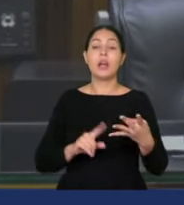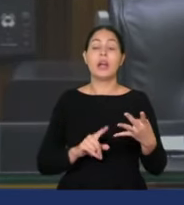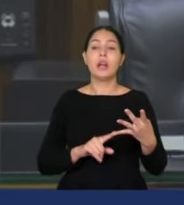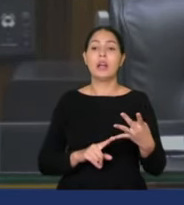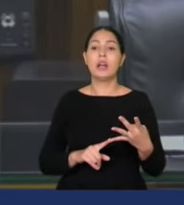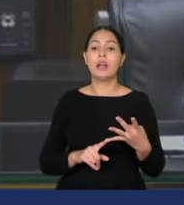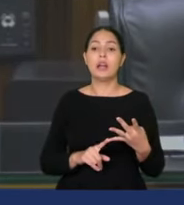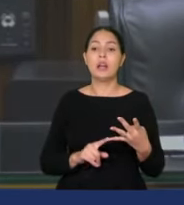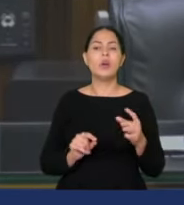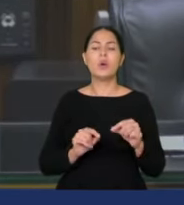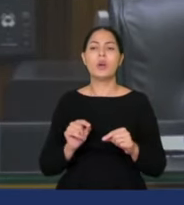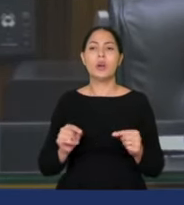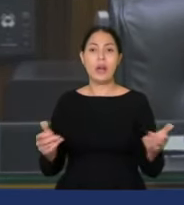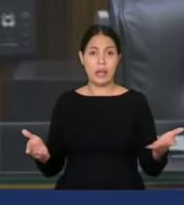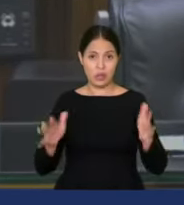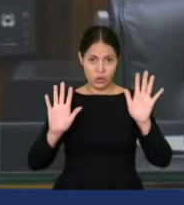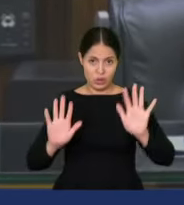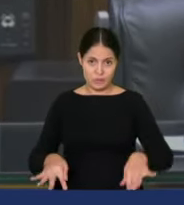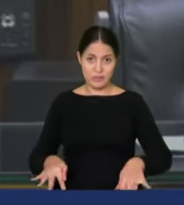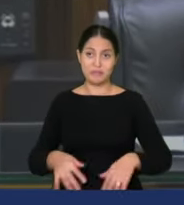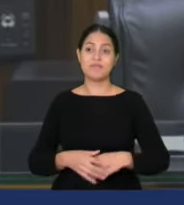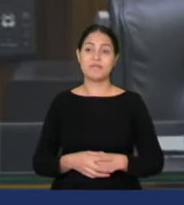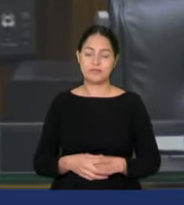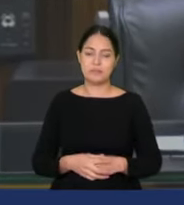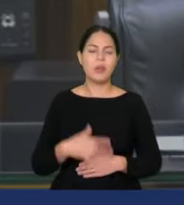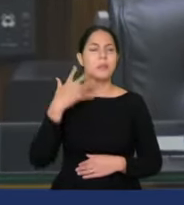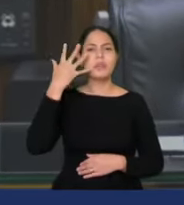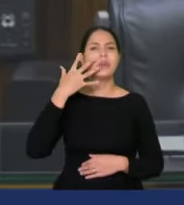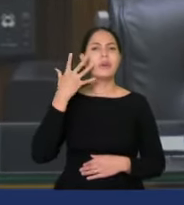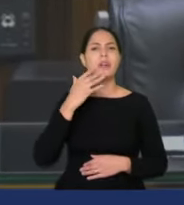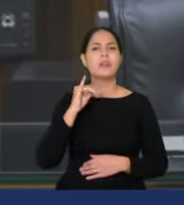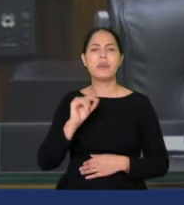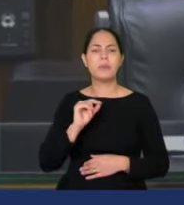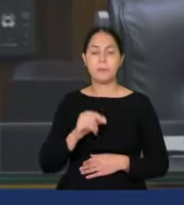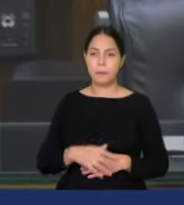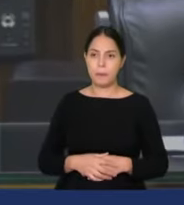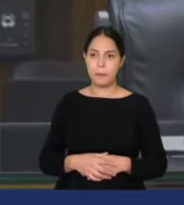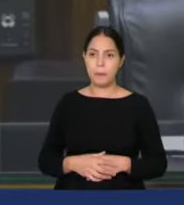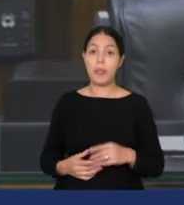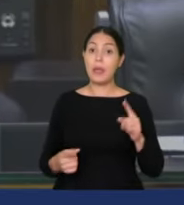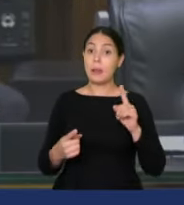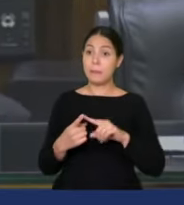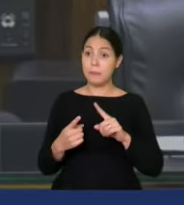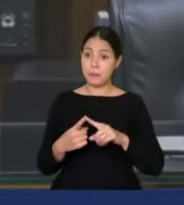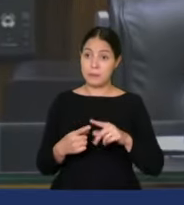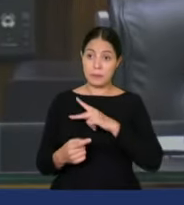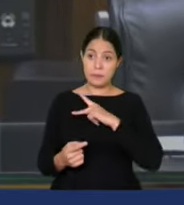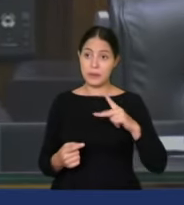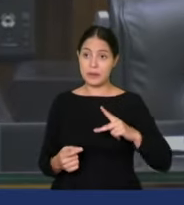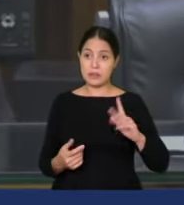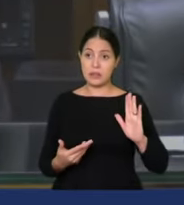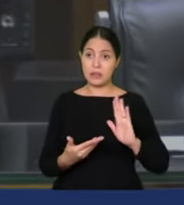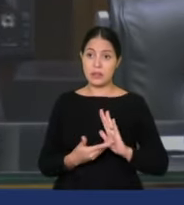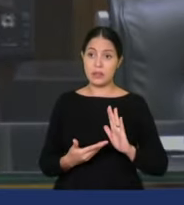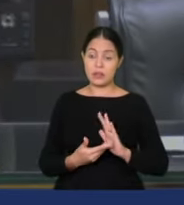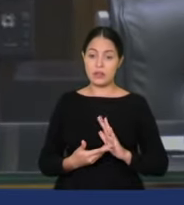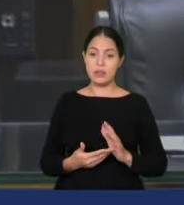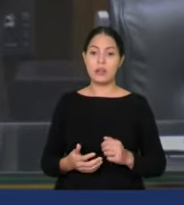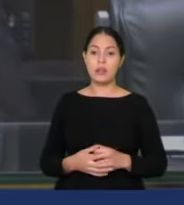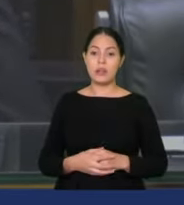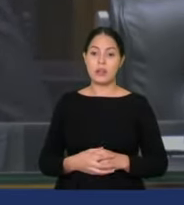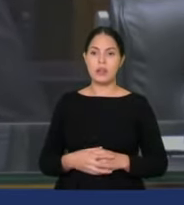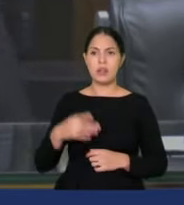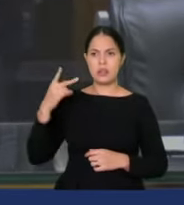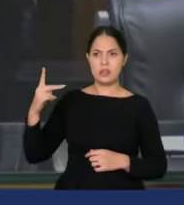gente, eu queria, encerrando, falar o seguinte. Primeiro, agradecer aqui ao presidente da casa, que fiz críticas aqui ao comportamento